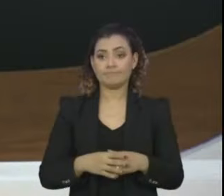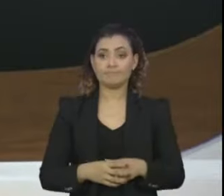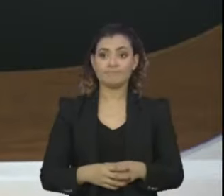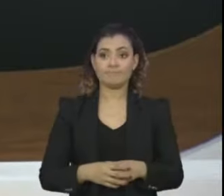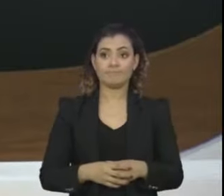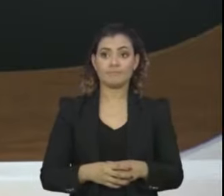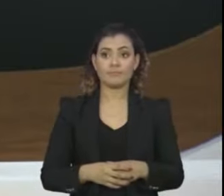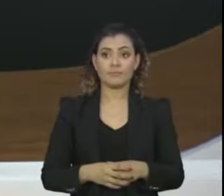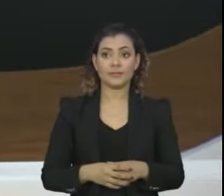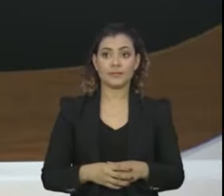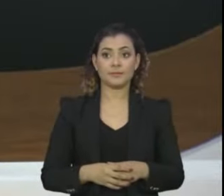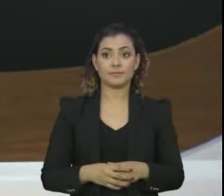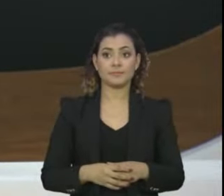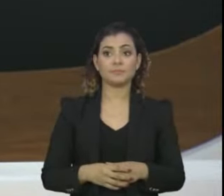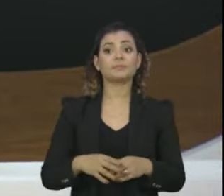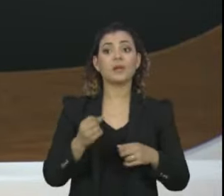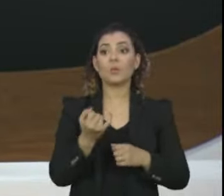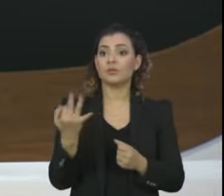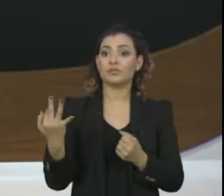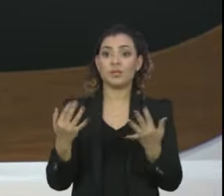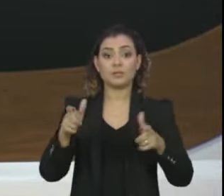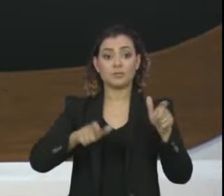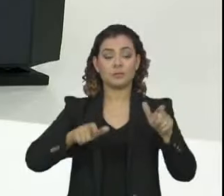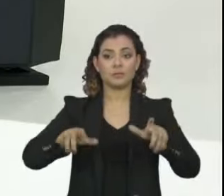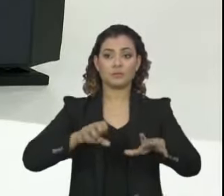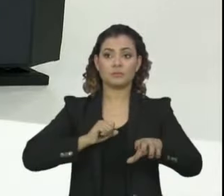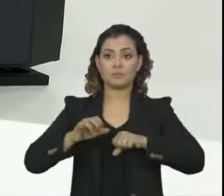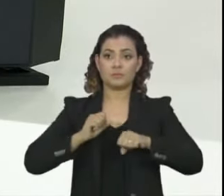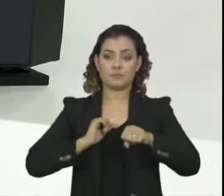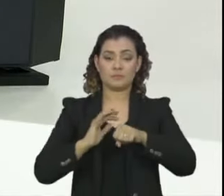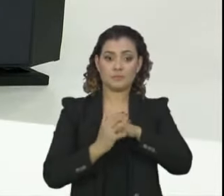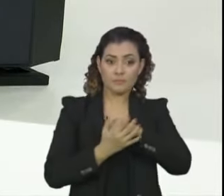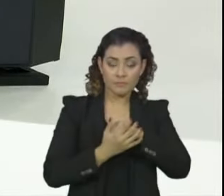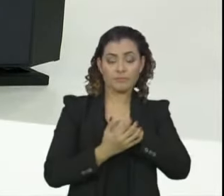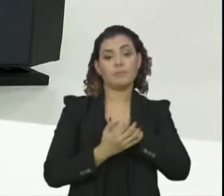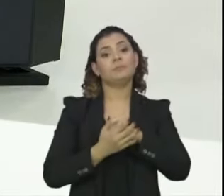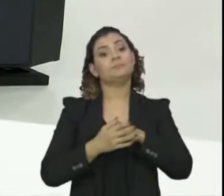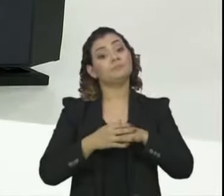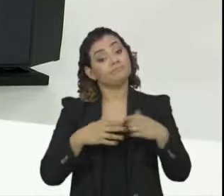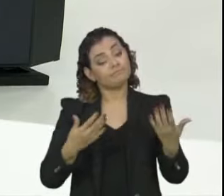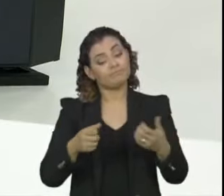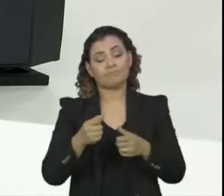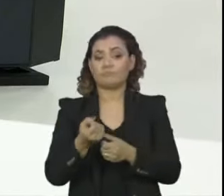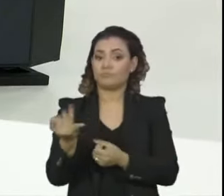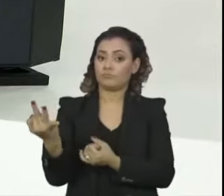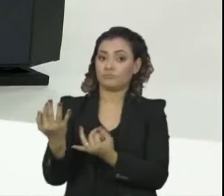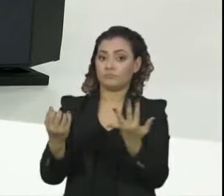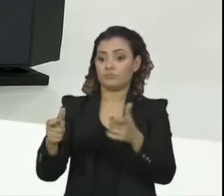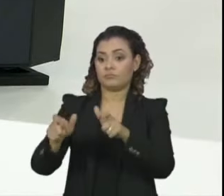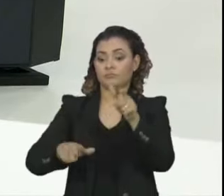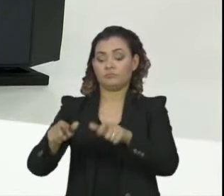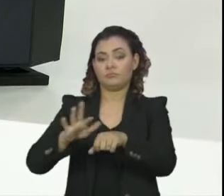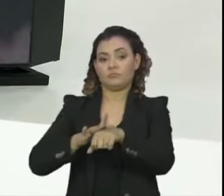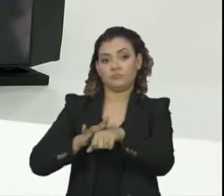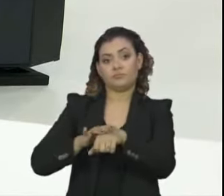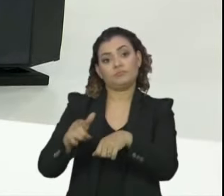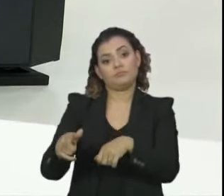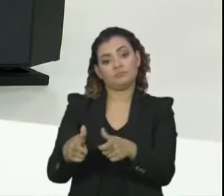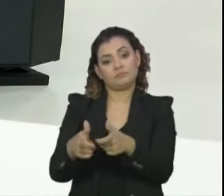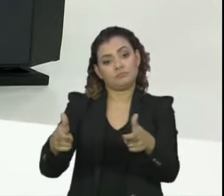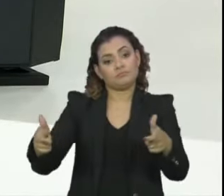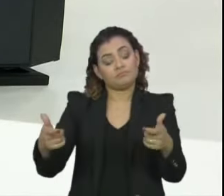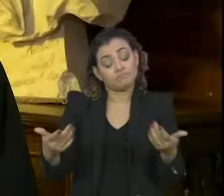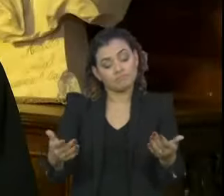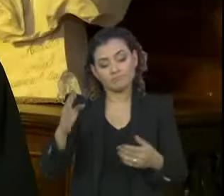portanto a a quantidade de infectados e contagiados e também a quantidade de de doentes se